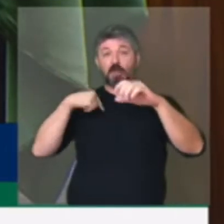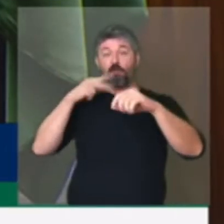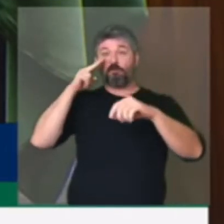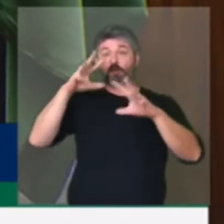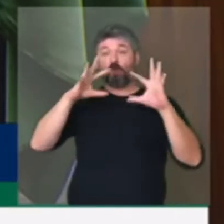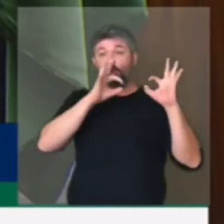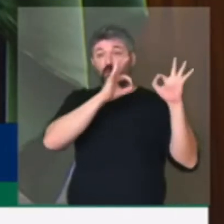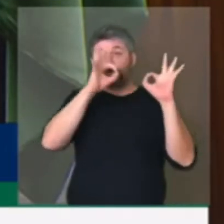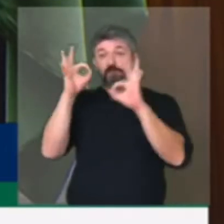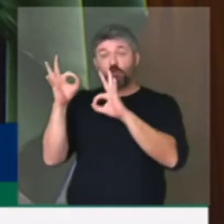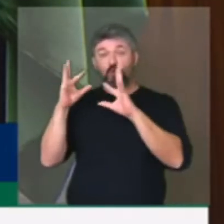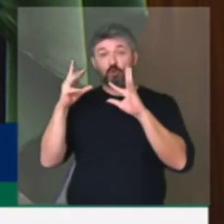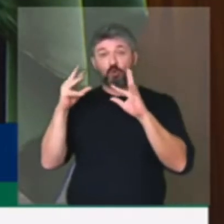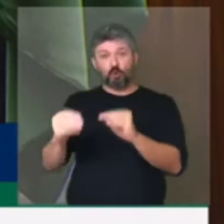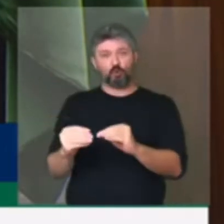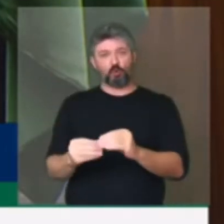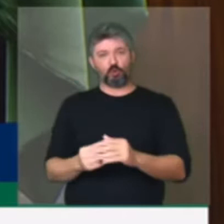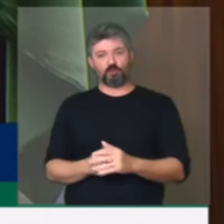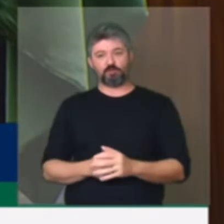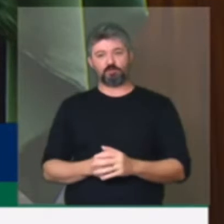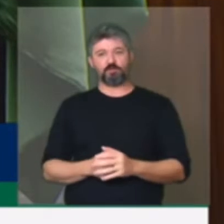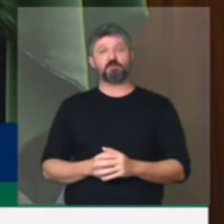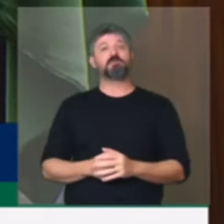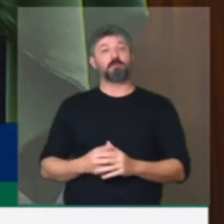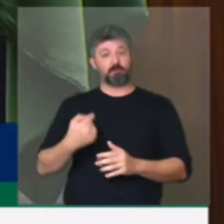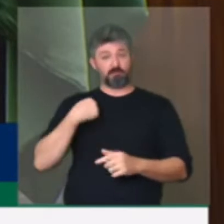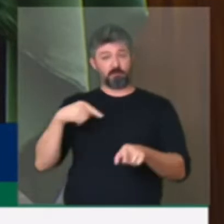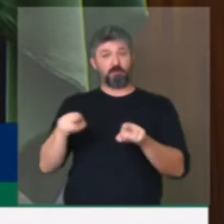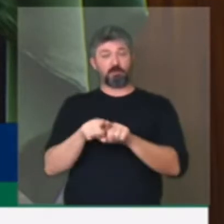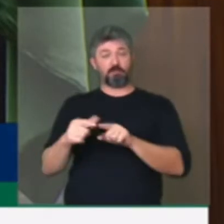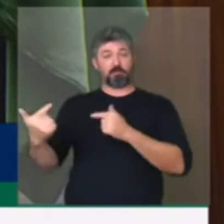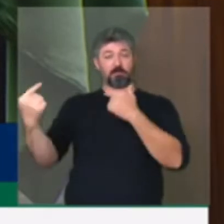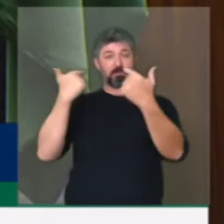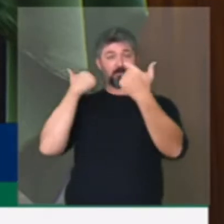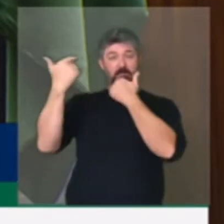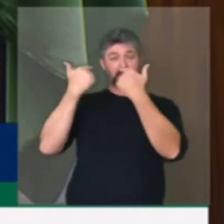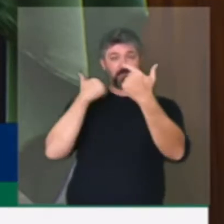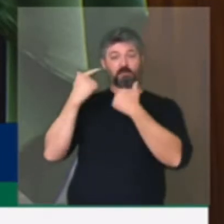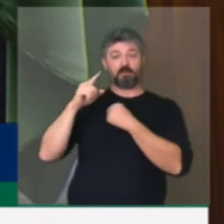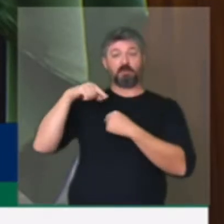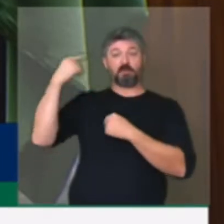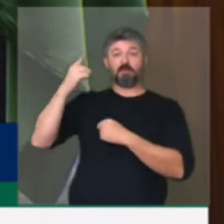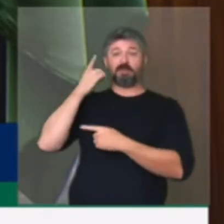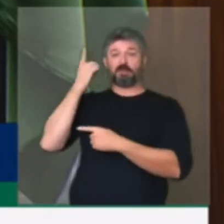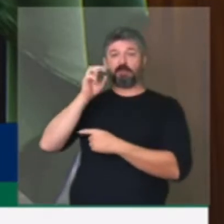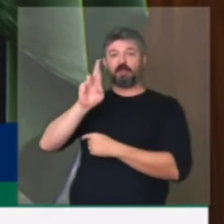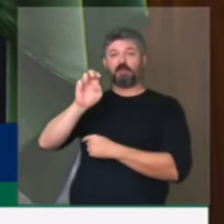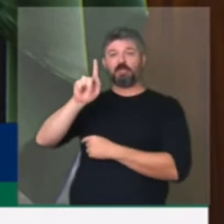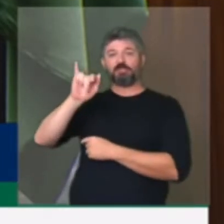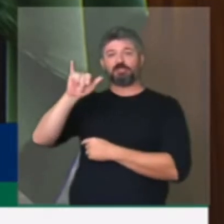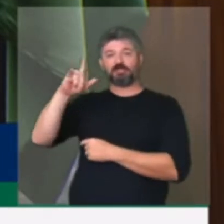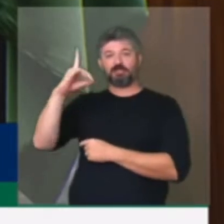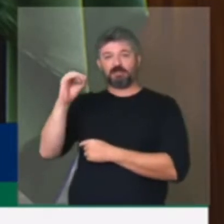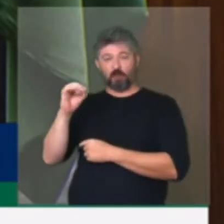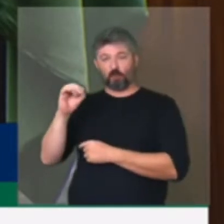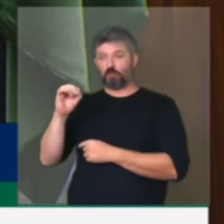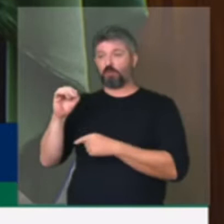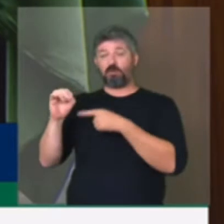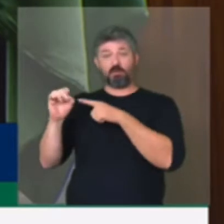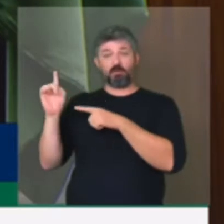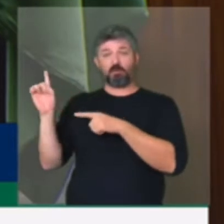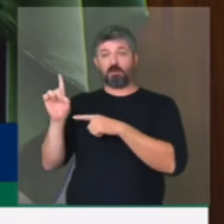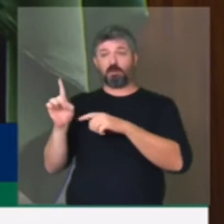início, e fomos também agredidos, depois chegou o deputado Reginaldo Lopes, covardemente